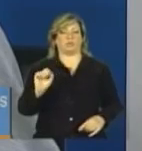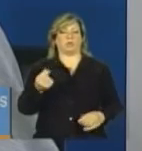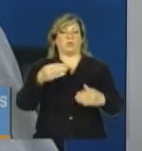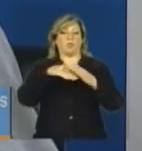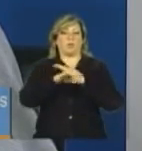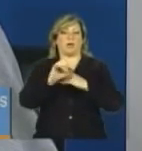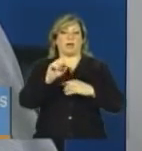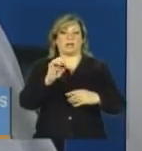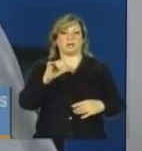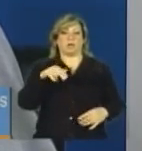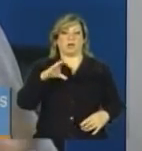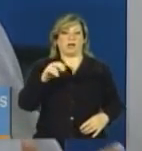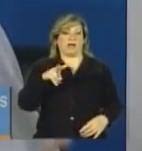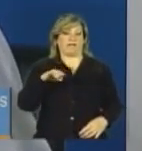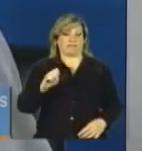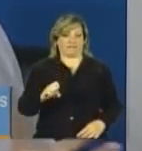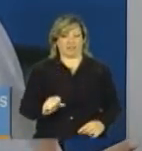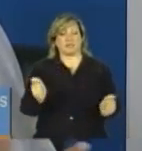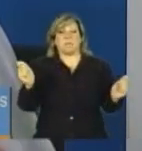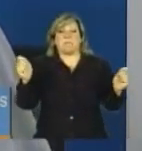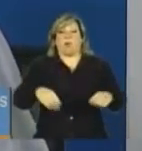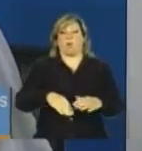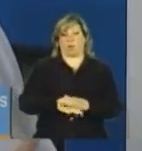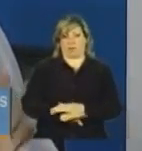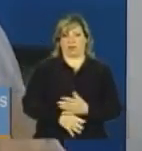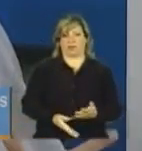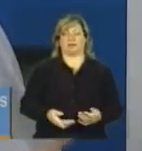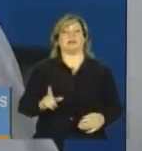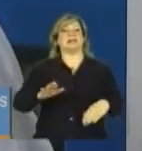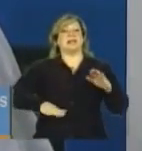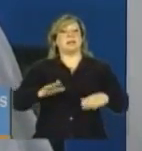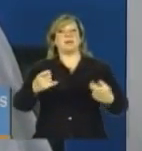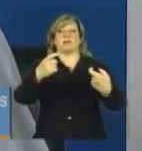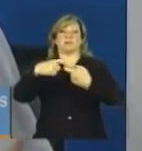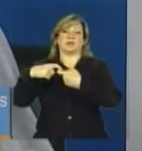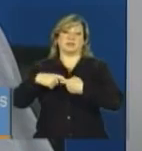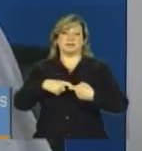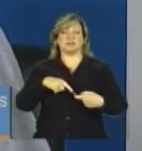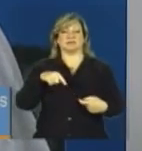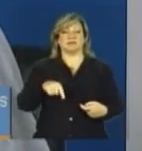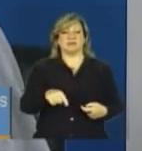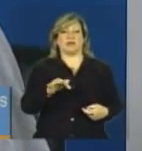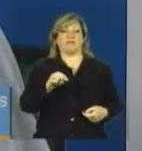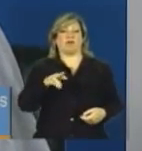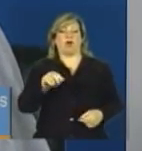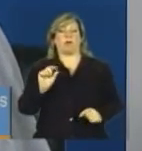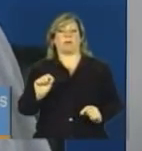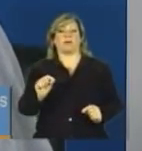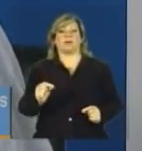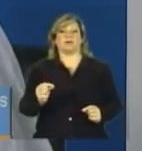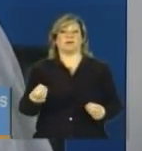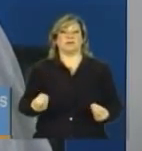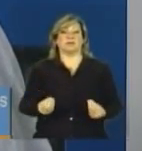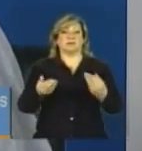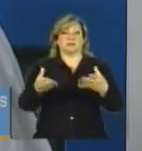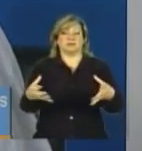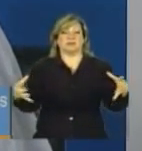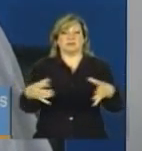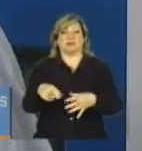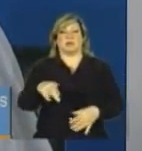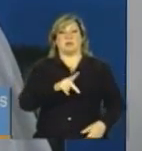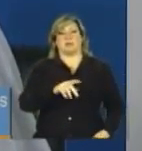estocáveis, digamos assim. Então, para todos eles depende do parceiro que essa modal, essa forma de inserção